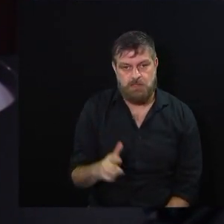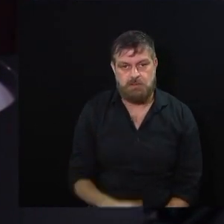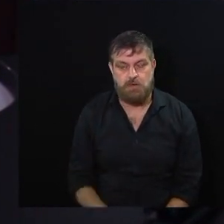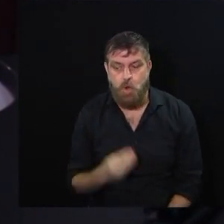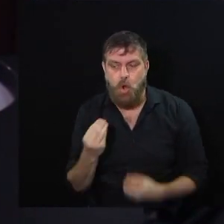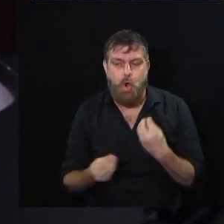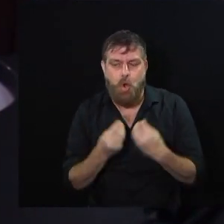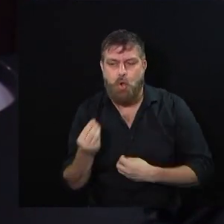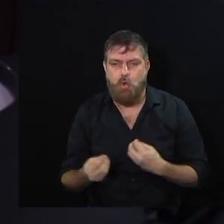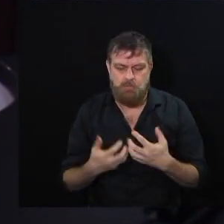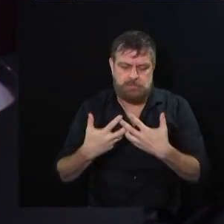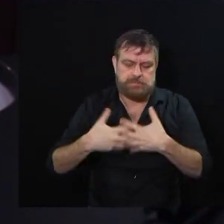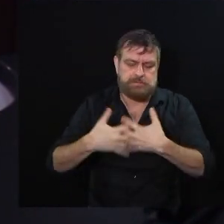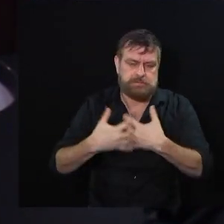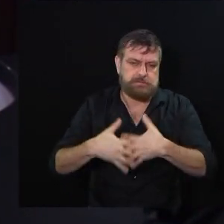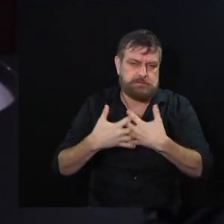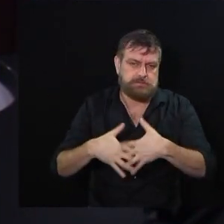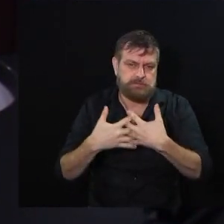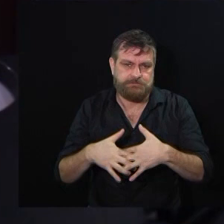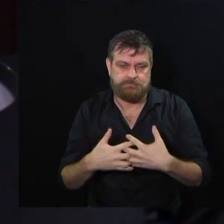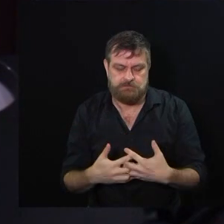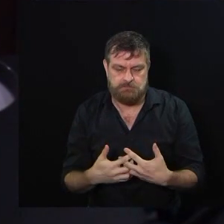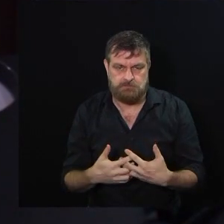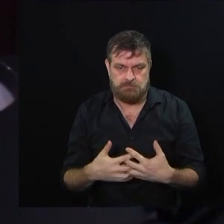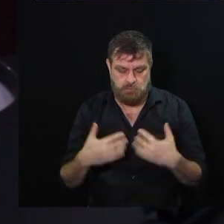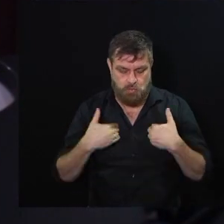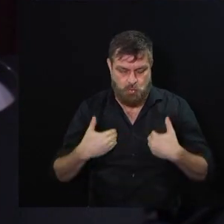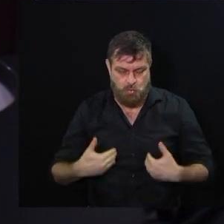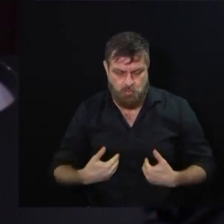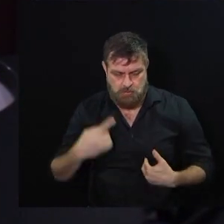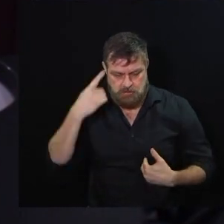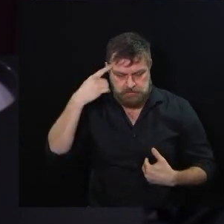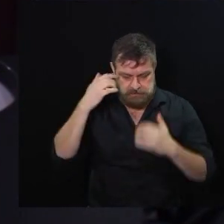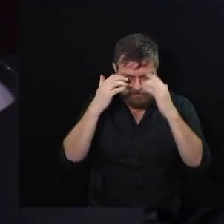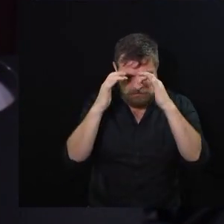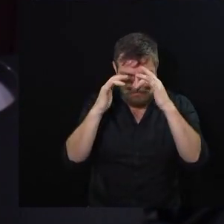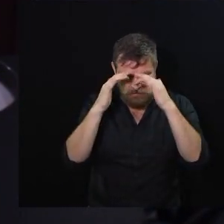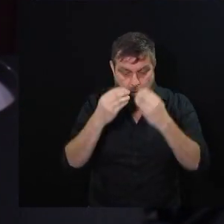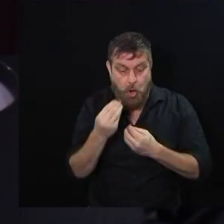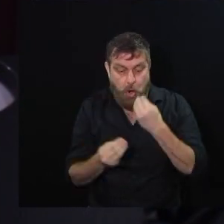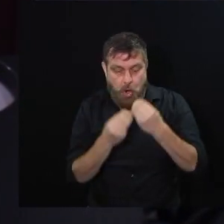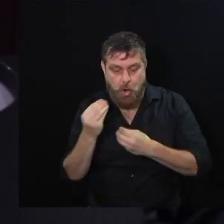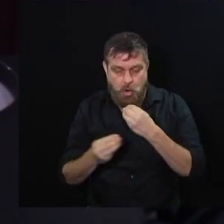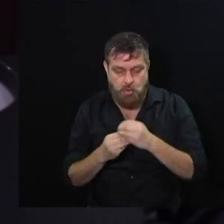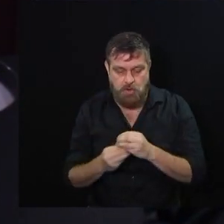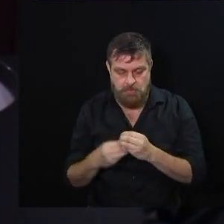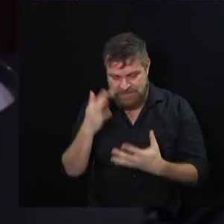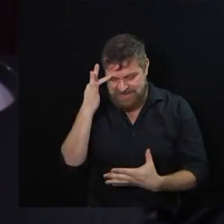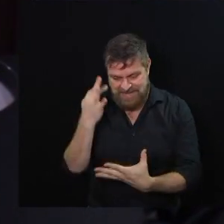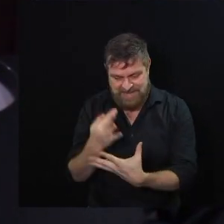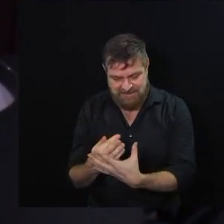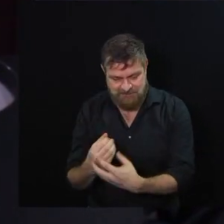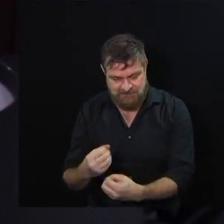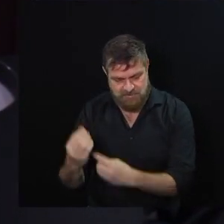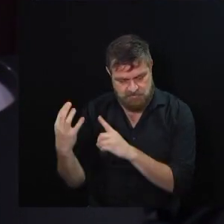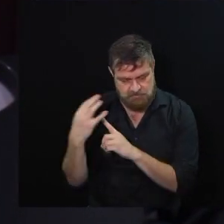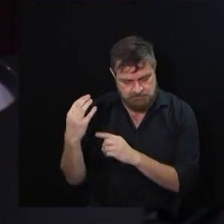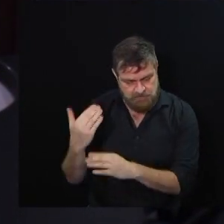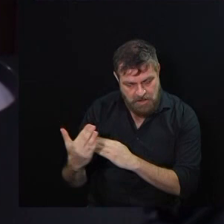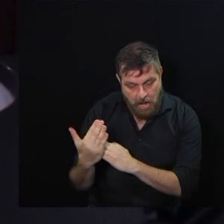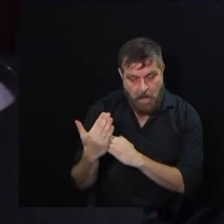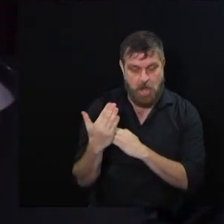vamos falar assim, biológico, de como a espiritualidade poderia auxiliar